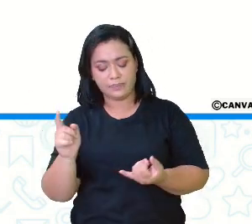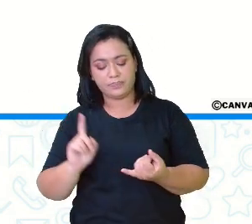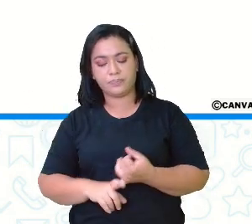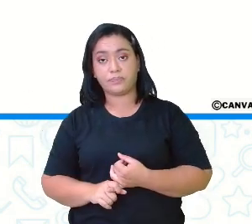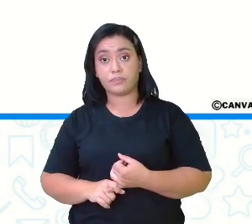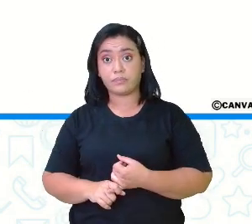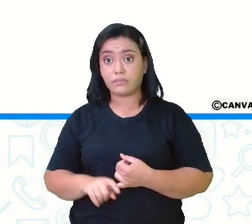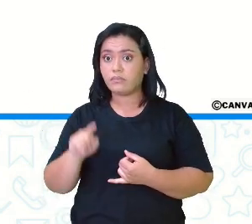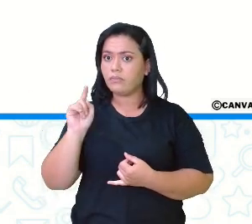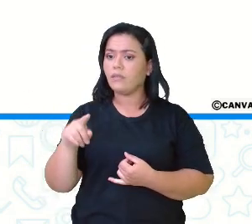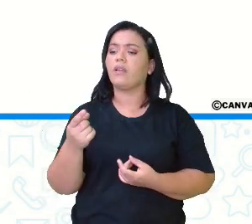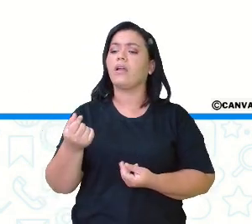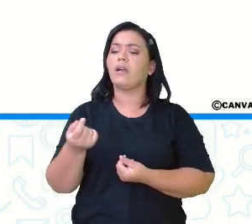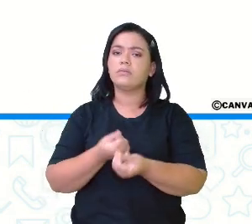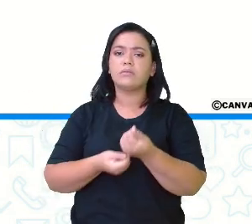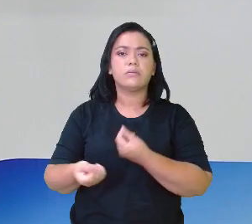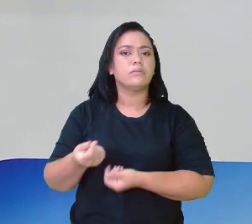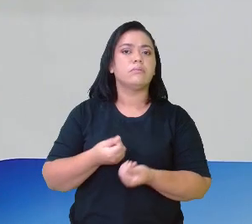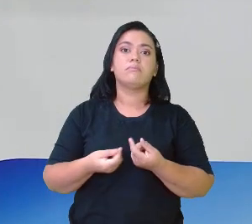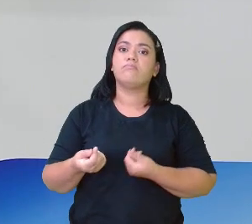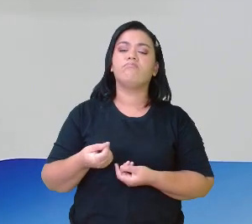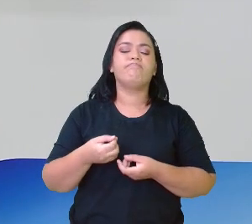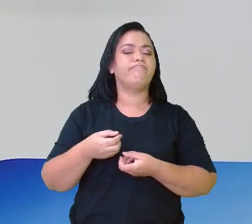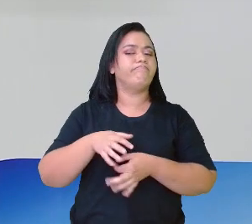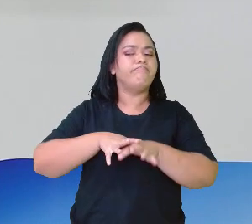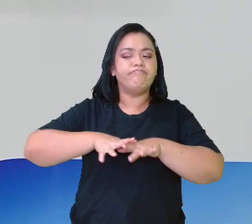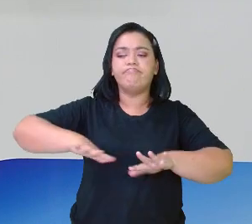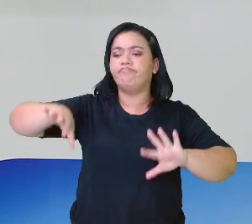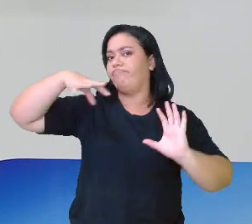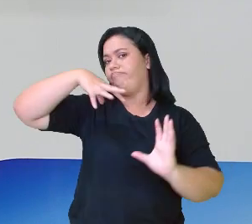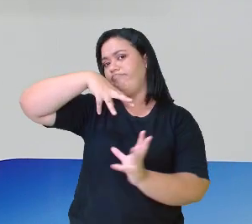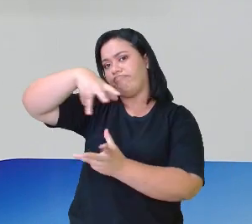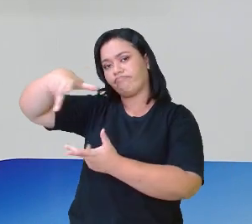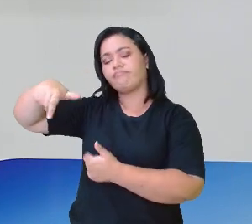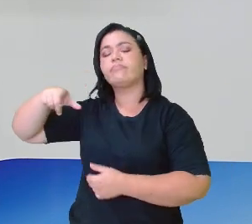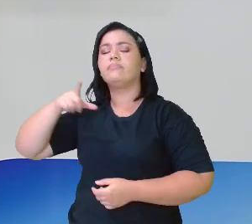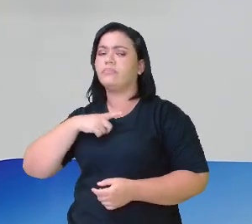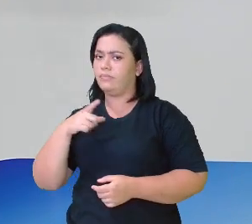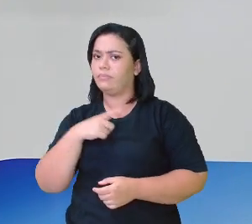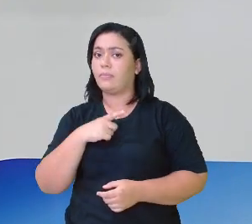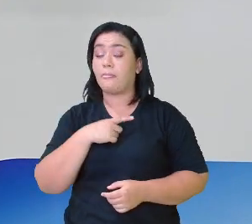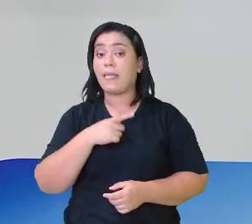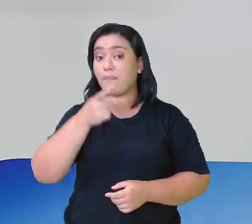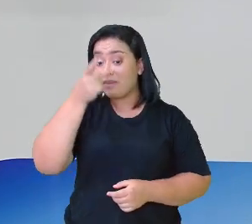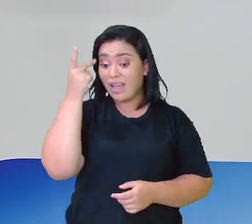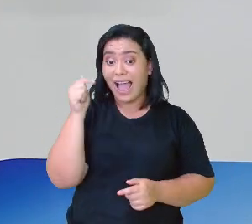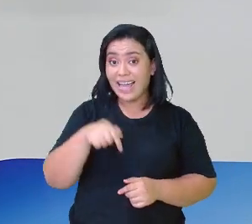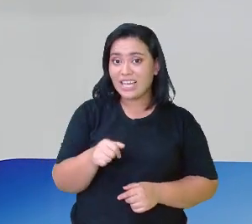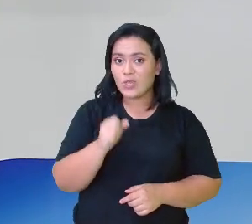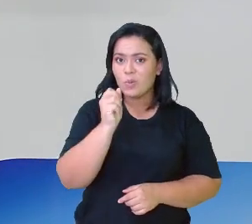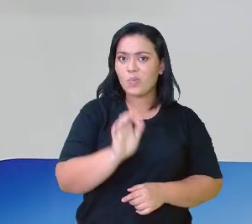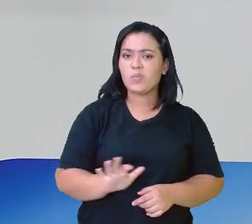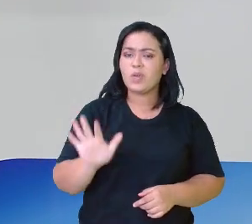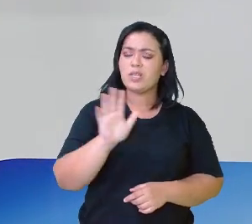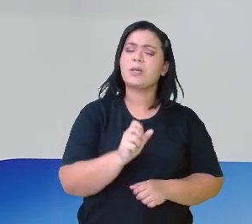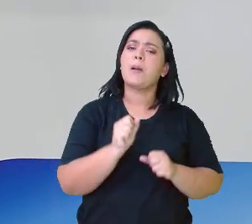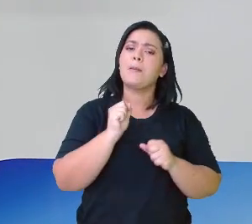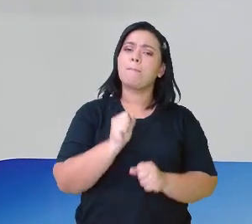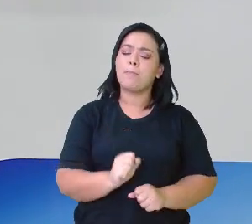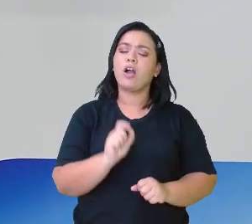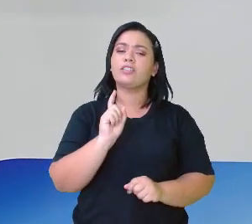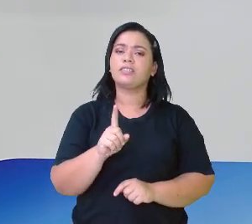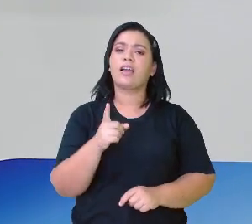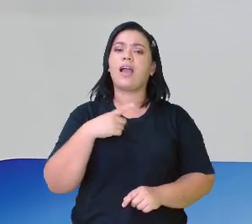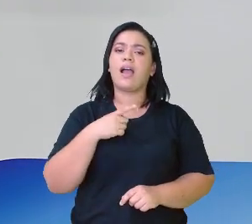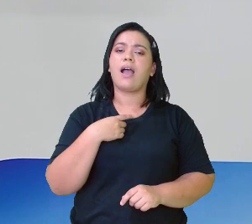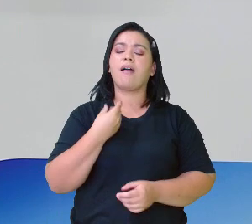dinheiro está circulando a nível mundial, no mundo todo. As pessoas, por exemplo, aqui no Brasil, podem investir em